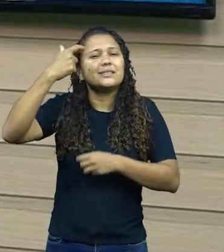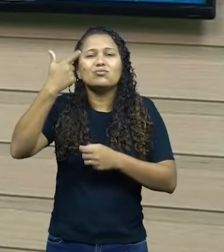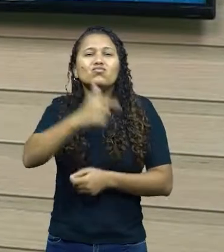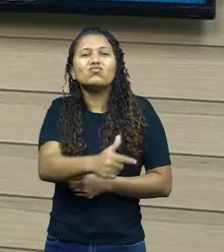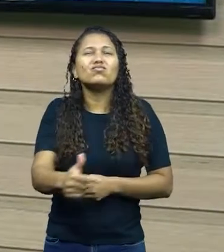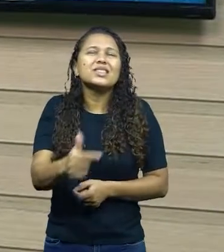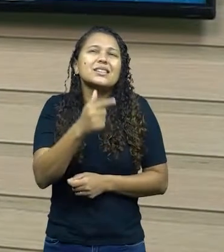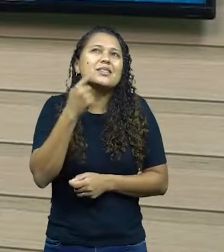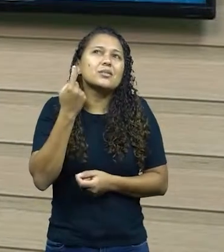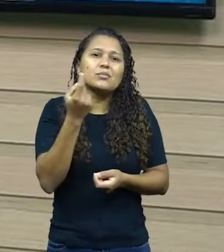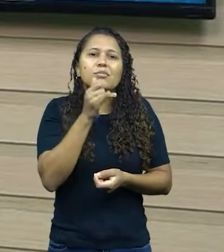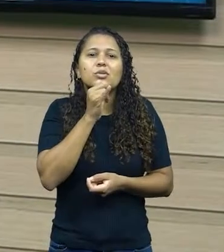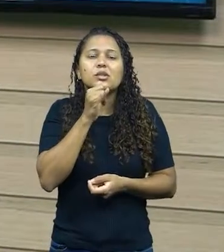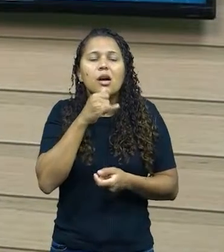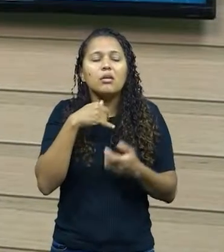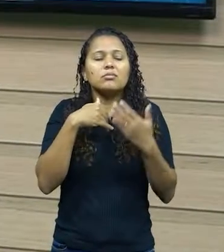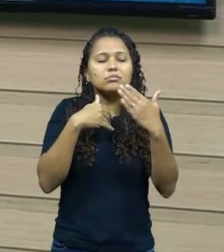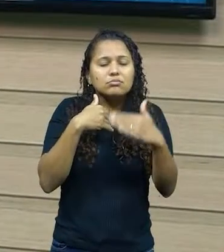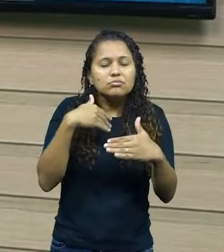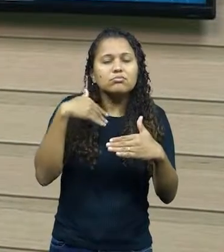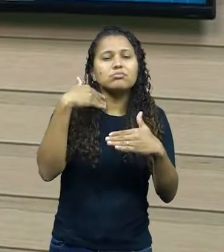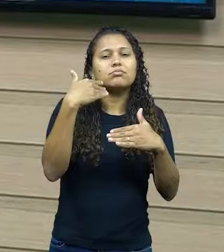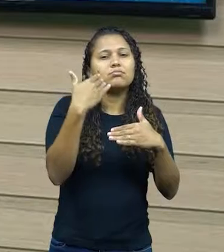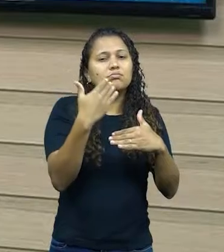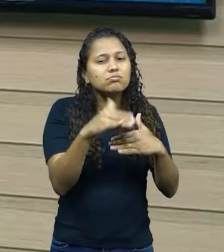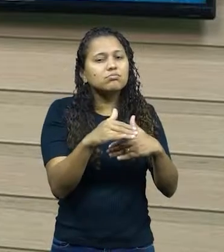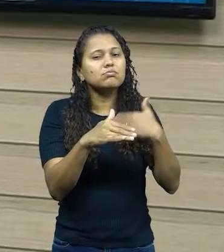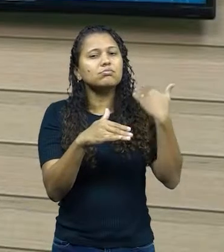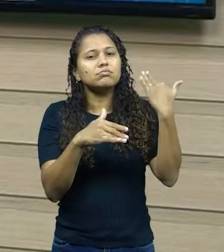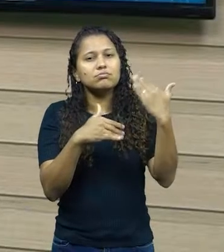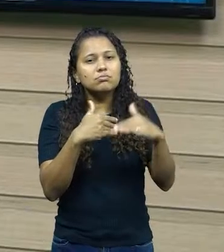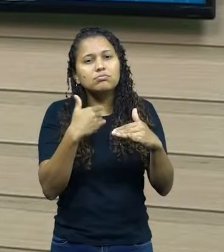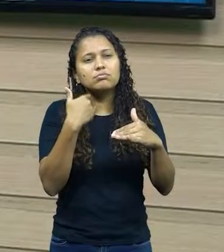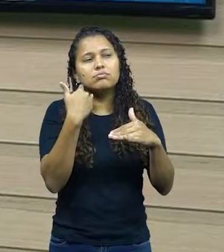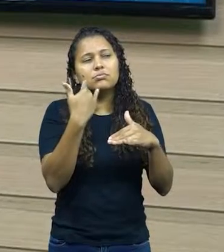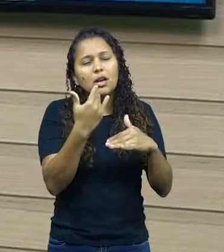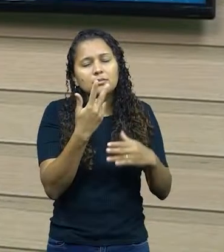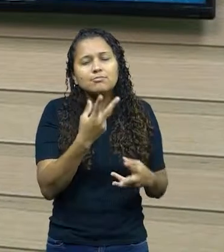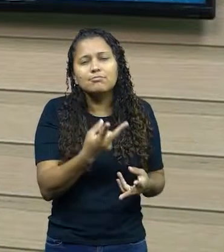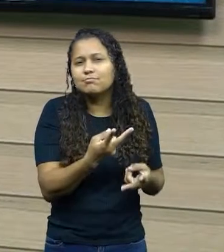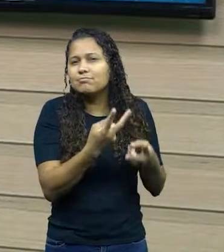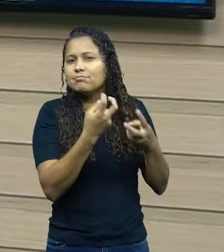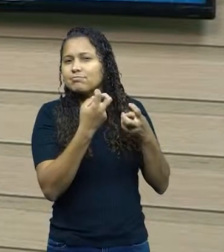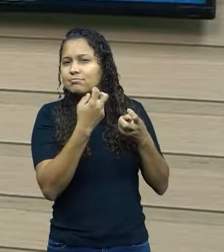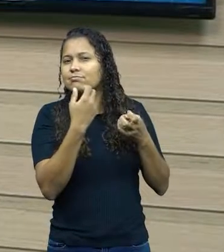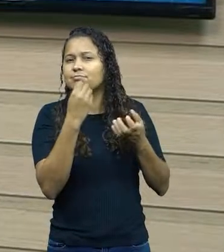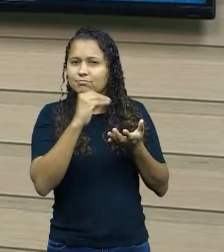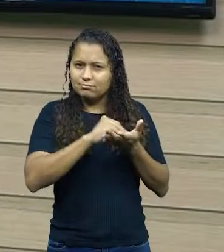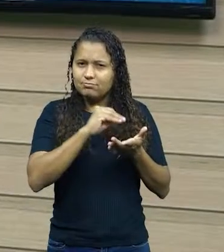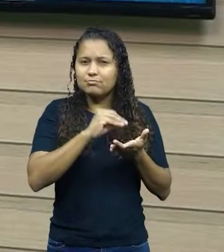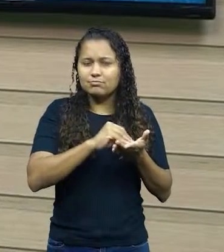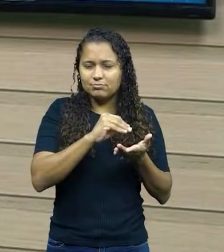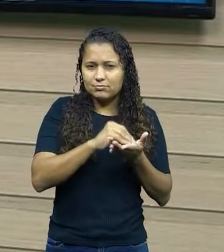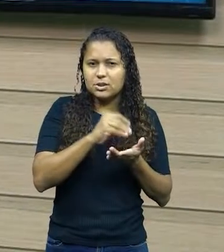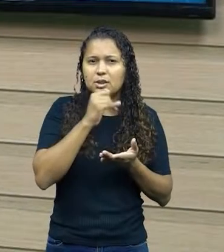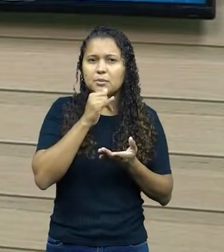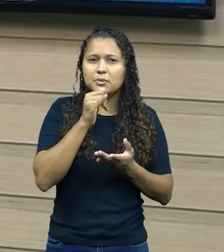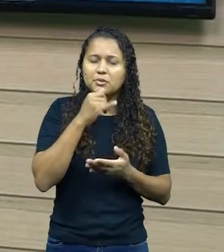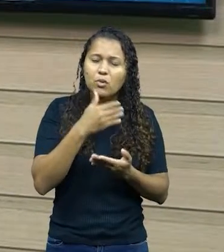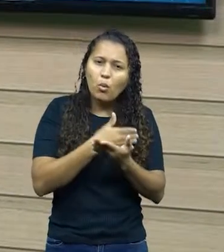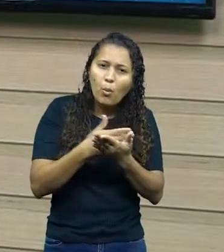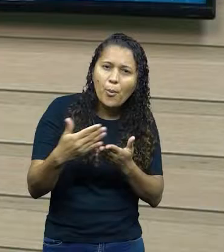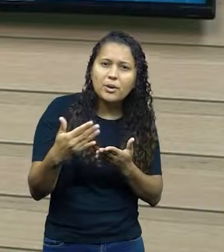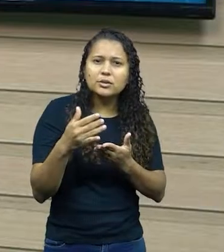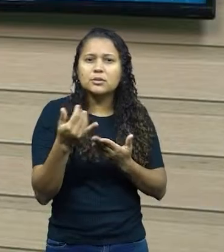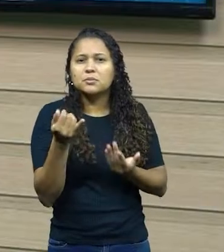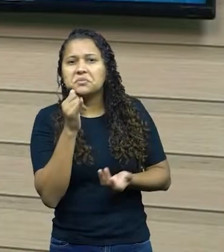Então, à medida que nós fomos nos desenvolvendo, nós fomos percebendo algumas necessidades. A partir do momento que nós começamos